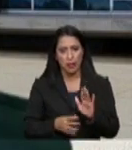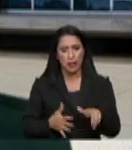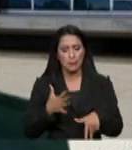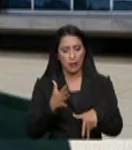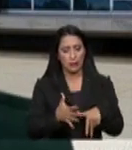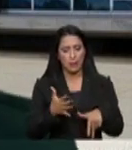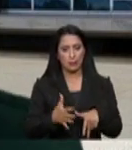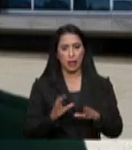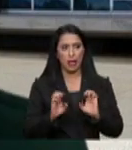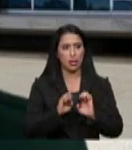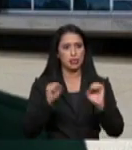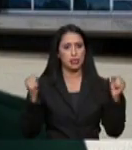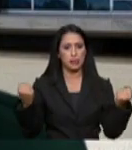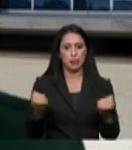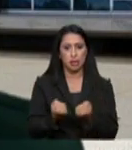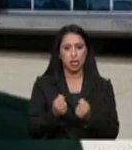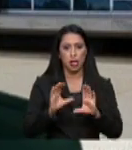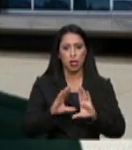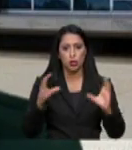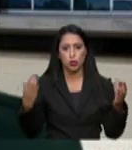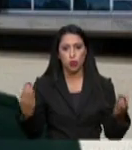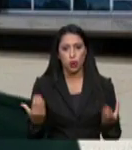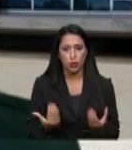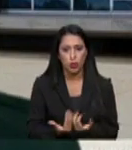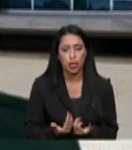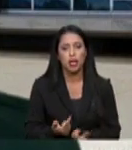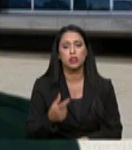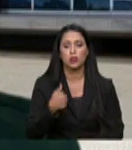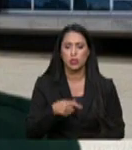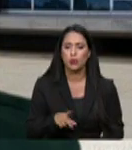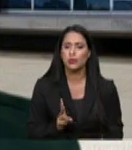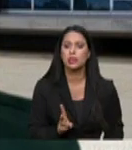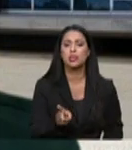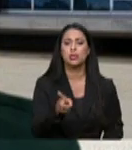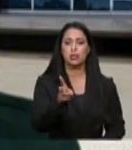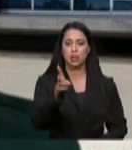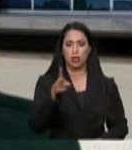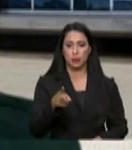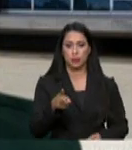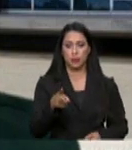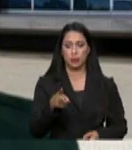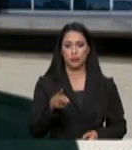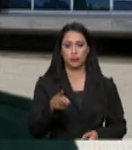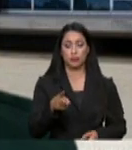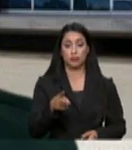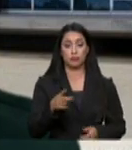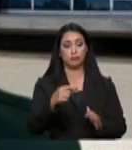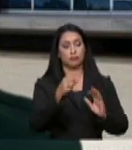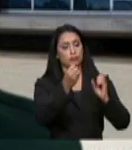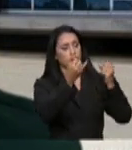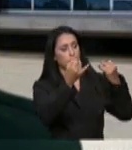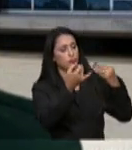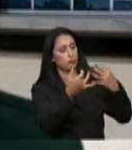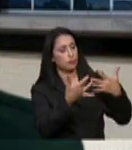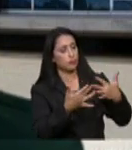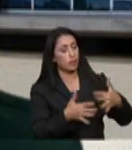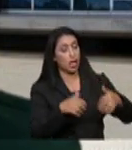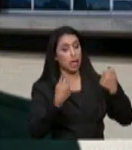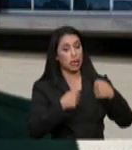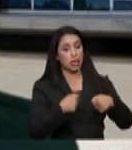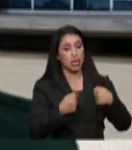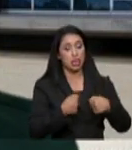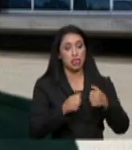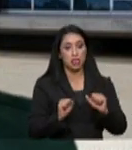Beto seminários congressos o temperament a descrever a